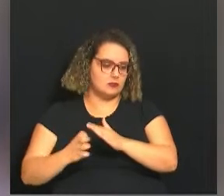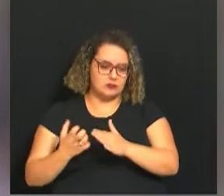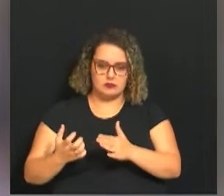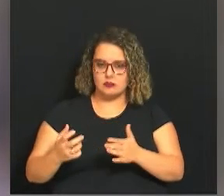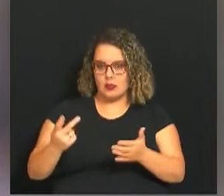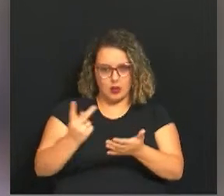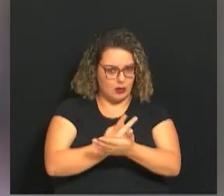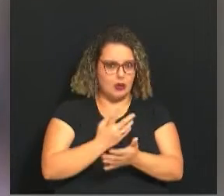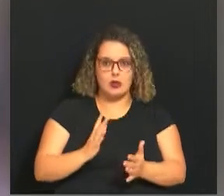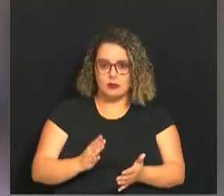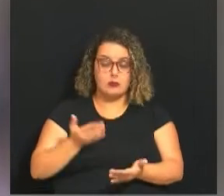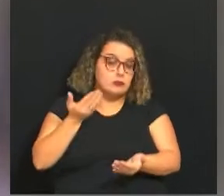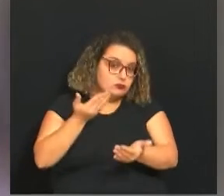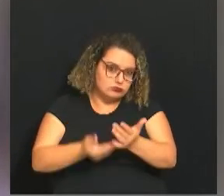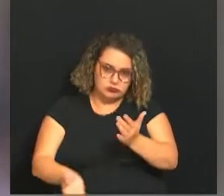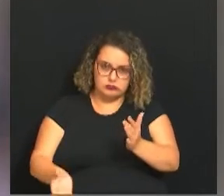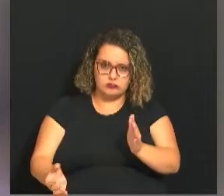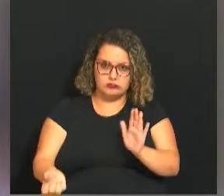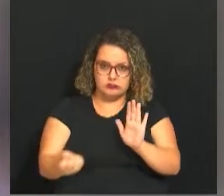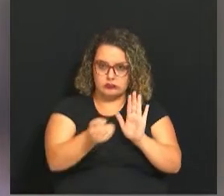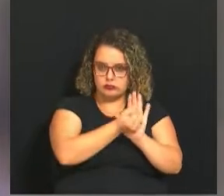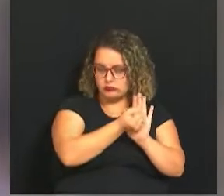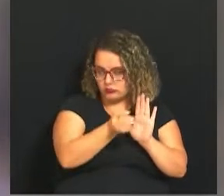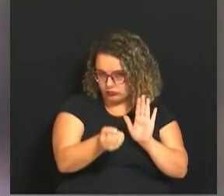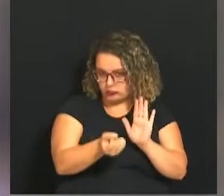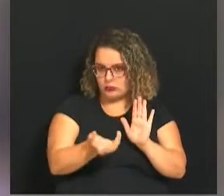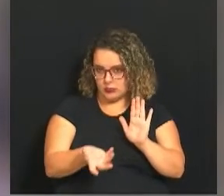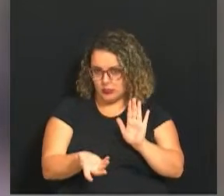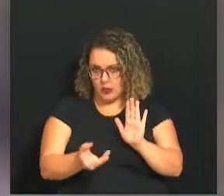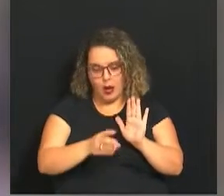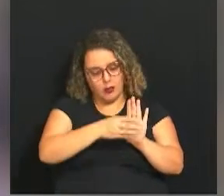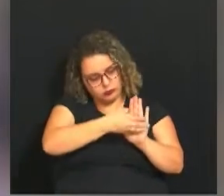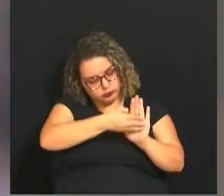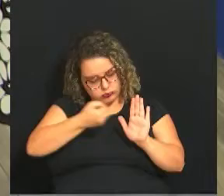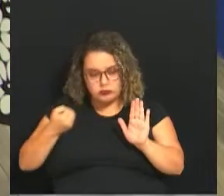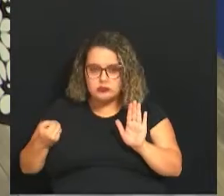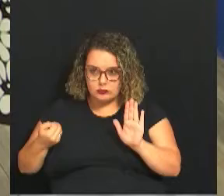situações, ela vai perder o selo. Isso é evidente.